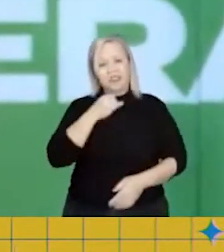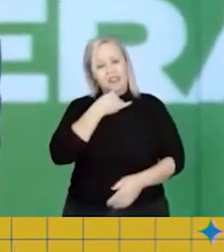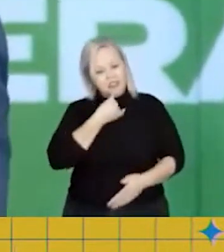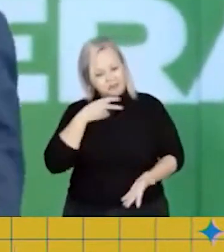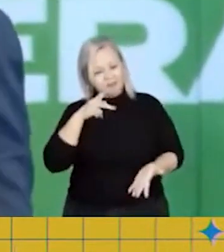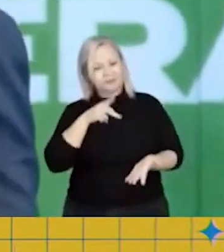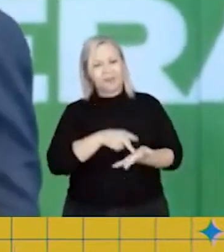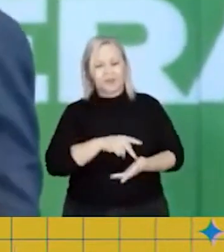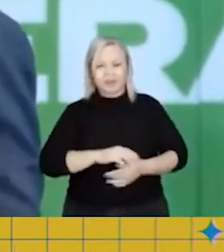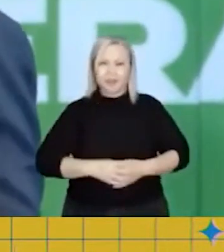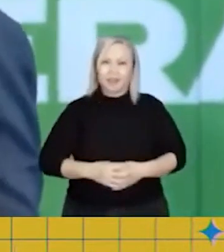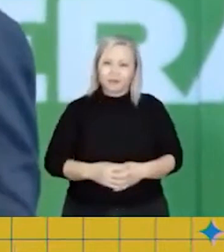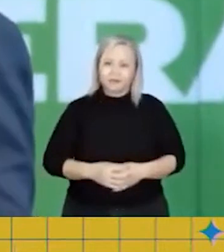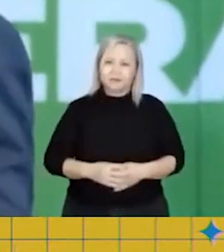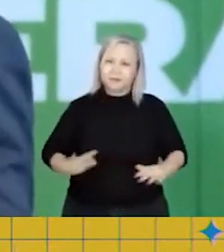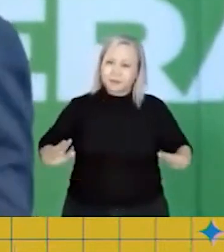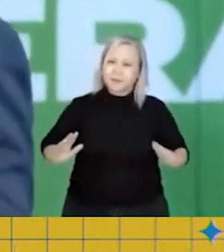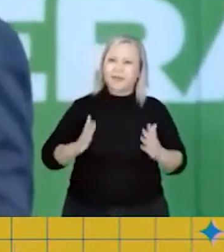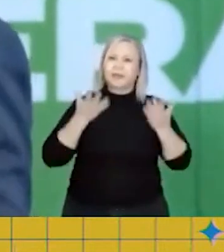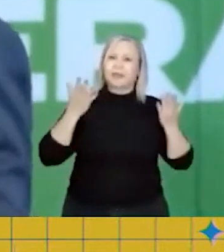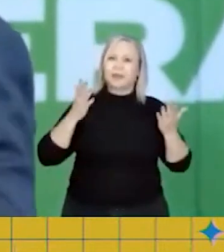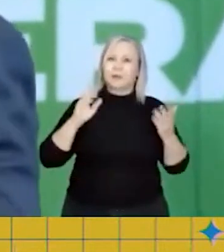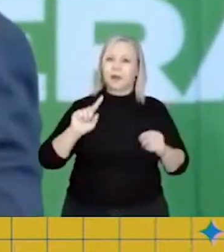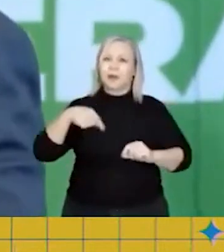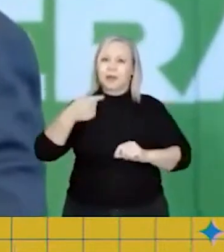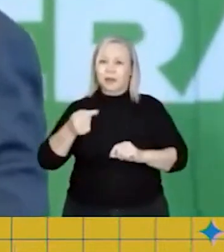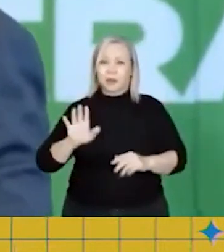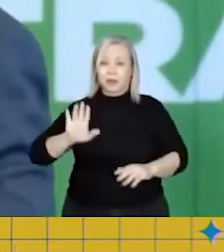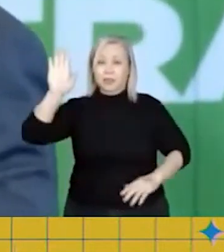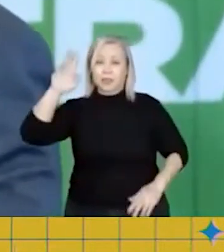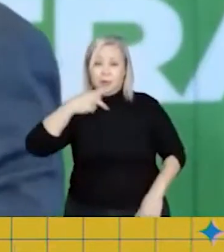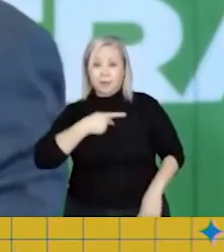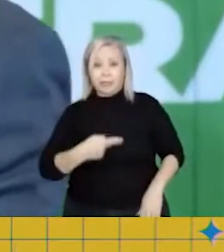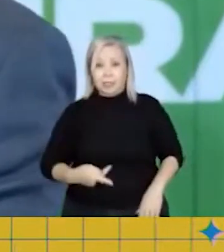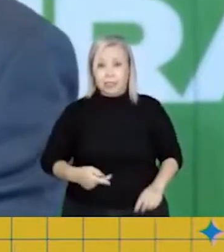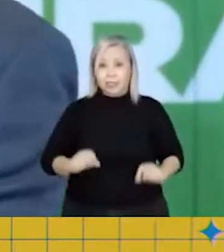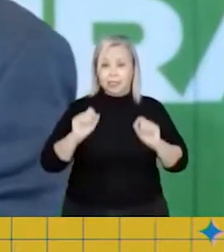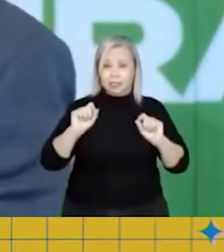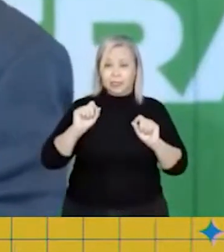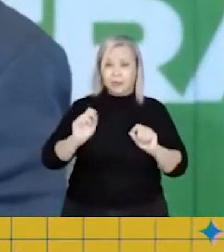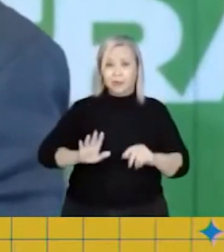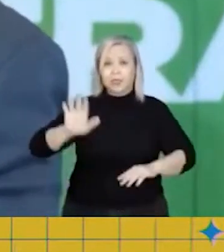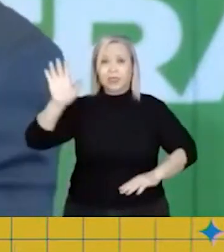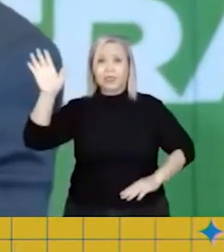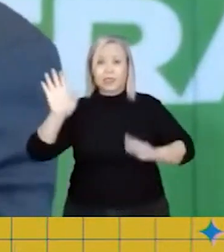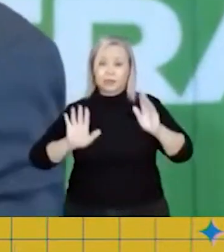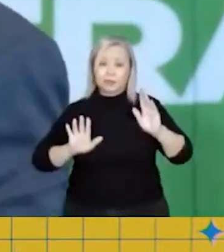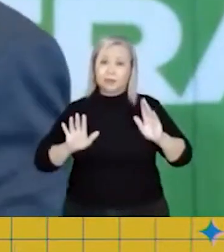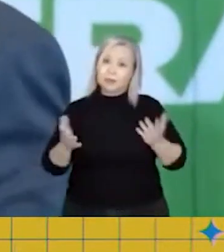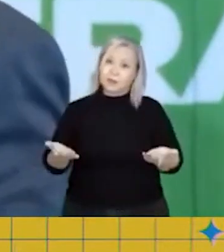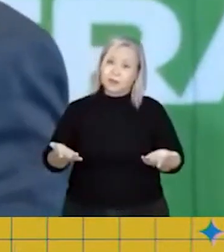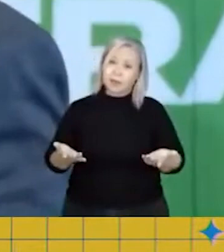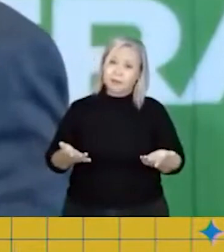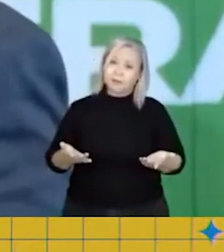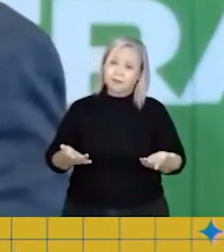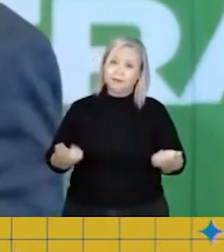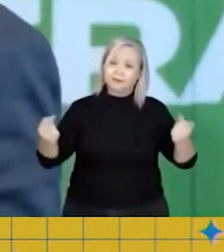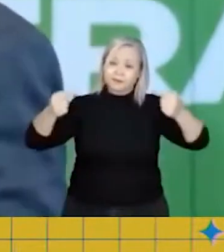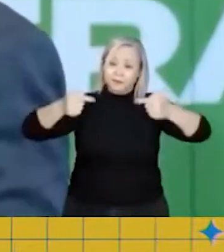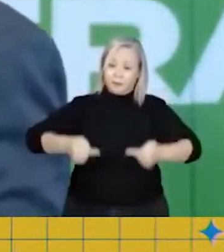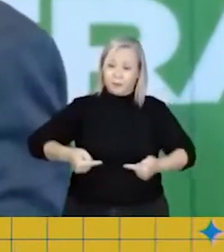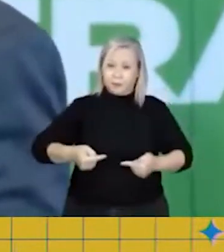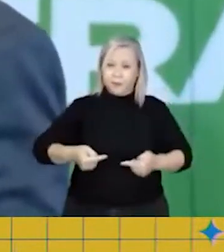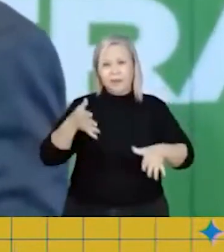campanha, além do candidato a presidente, nós temos os candidatos da oposição. Eu sei que às vezes vocês ficam chateados porque